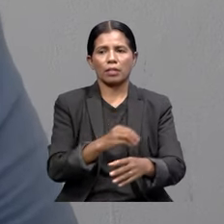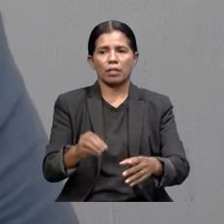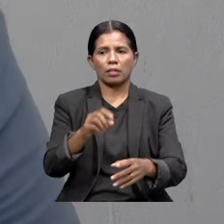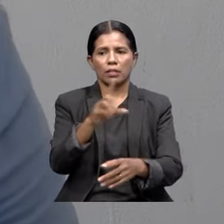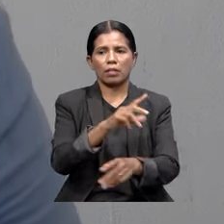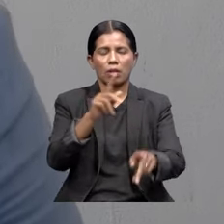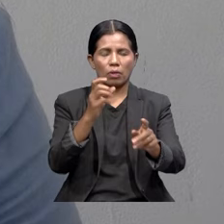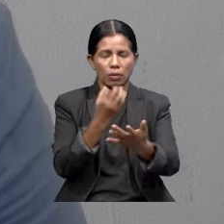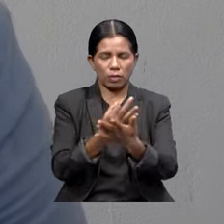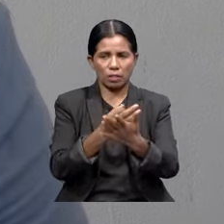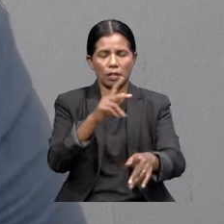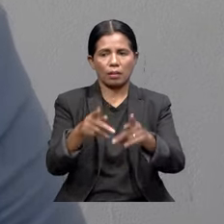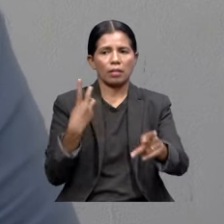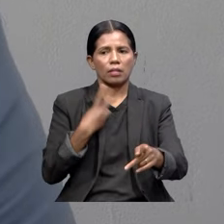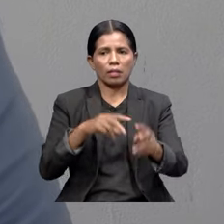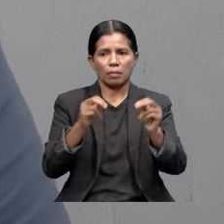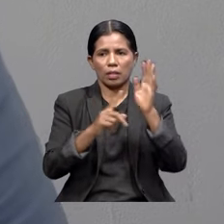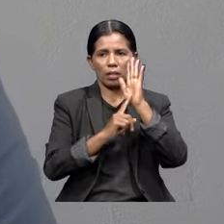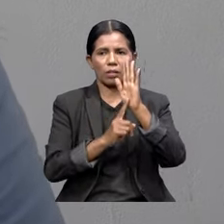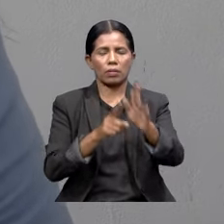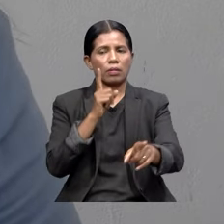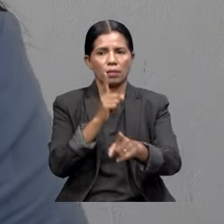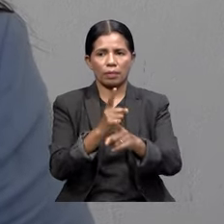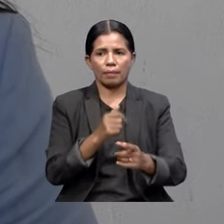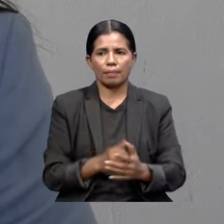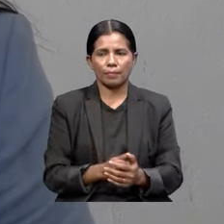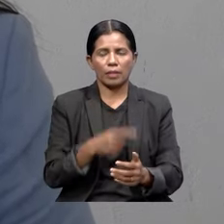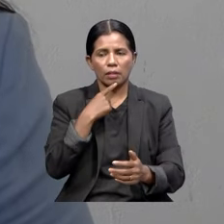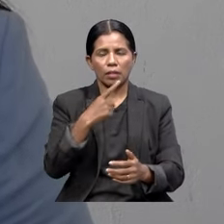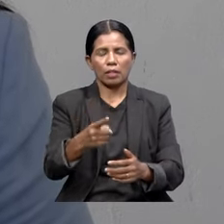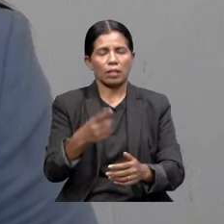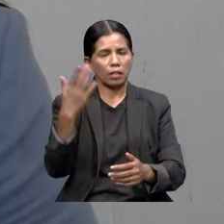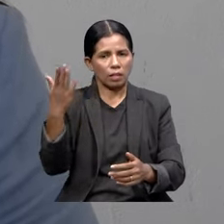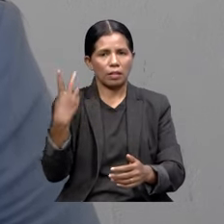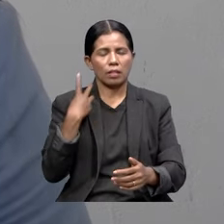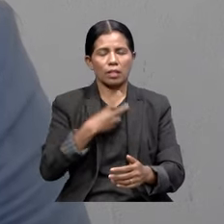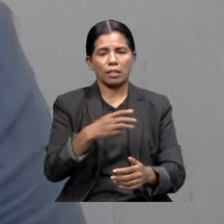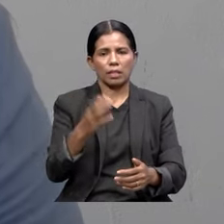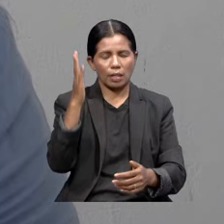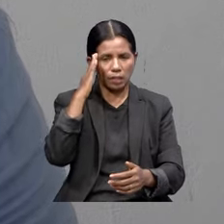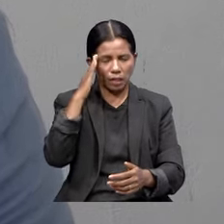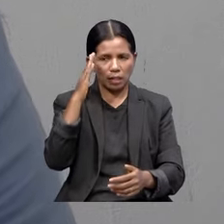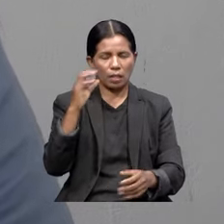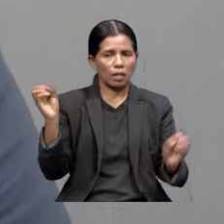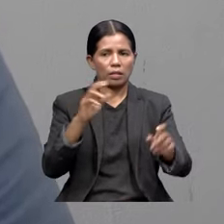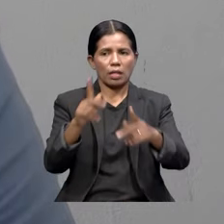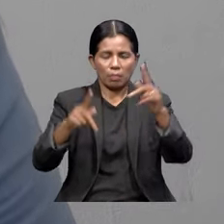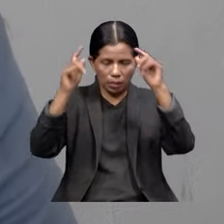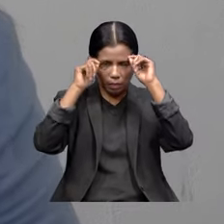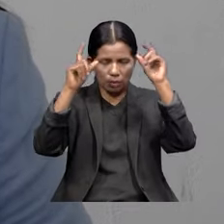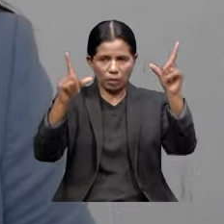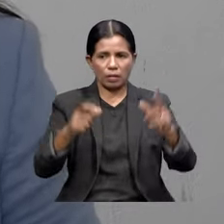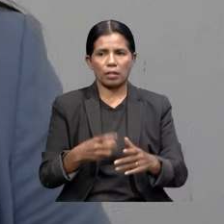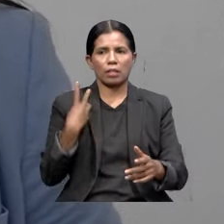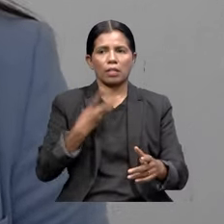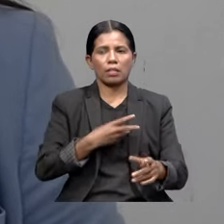são povo né, te precisa hare transparência na bem aí. Ada tena kata ke na bai te detekta kata kla o shi daun timor it